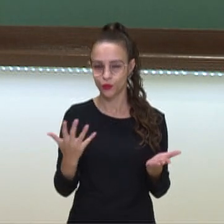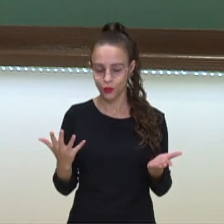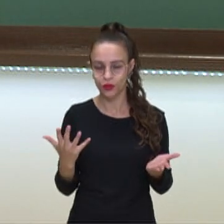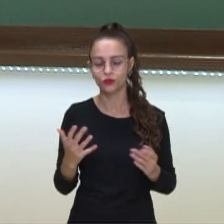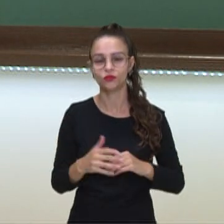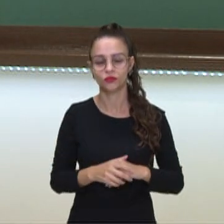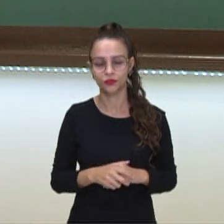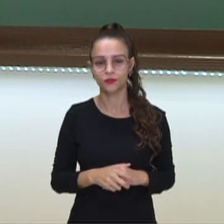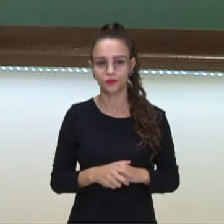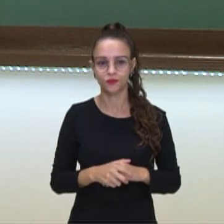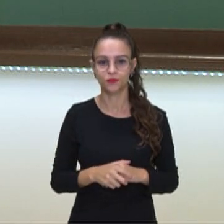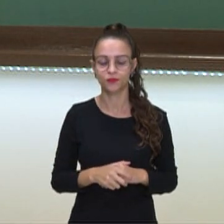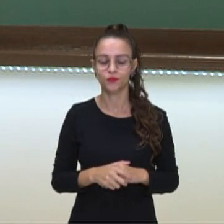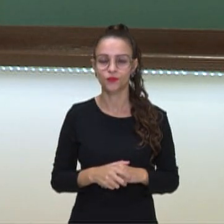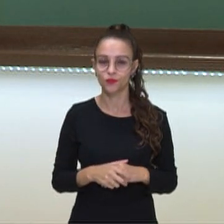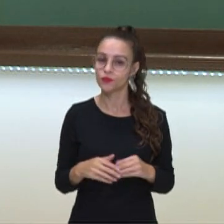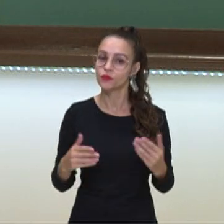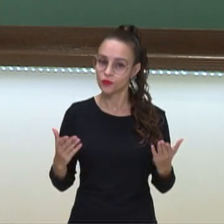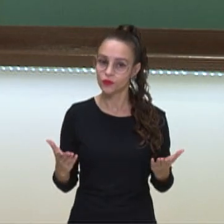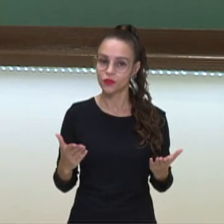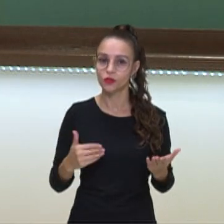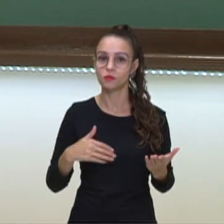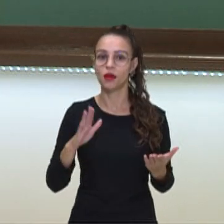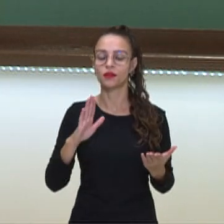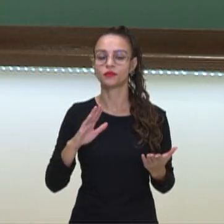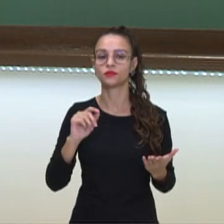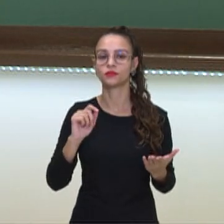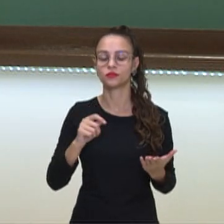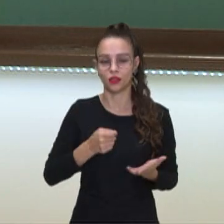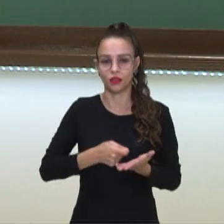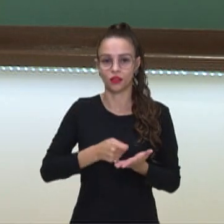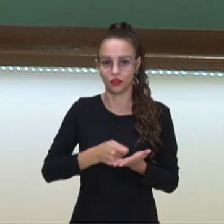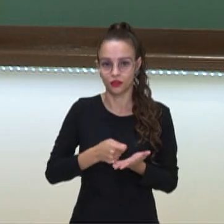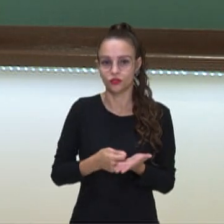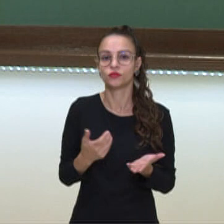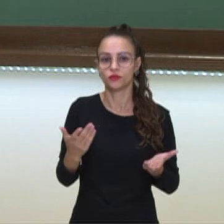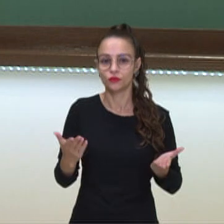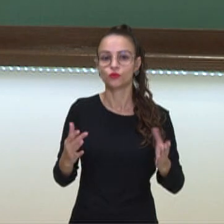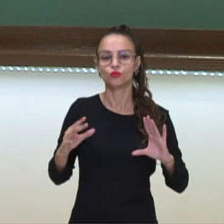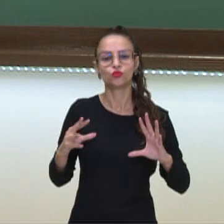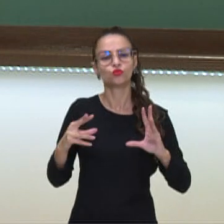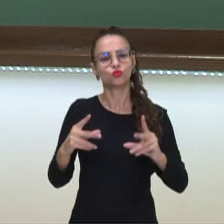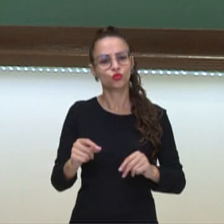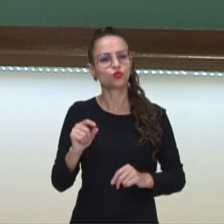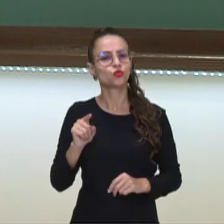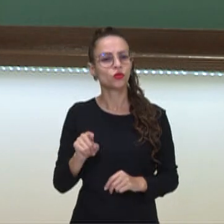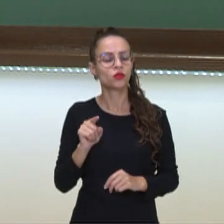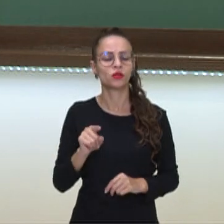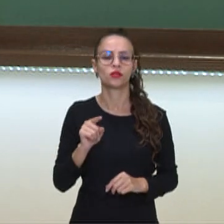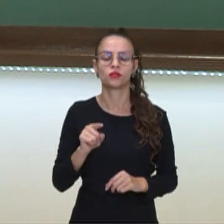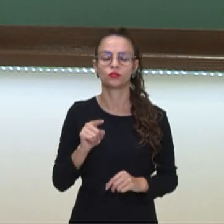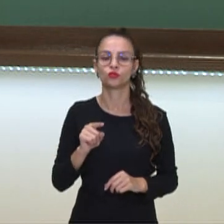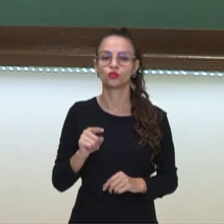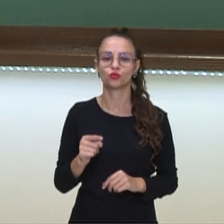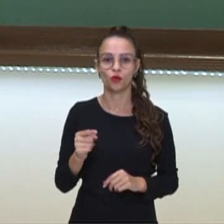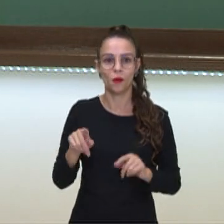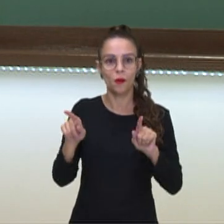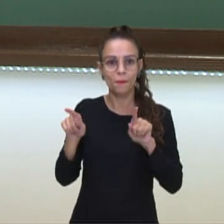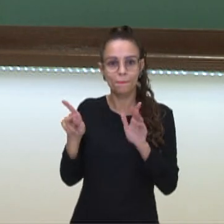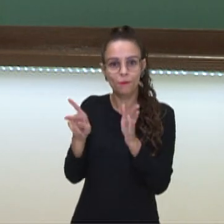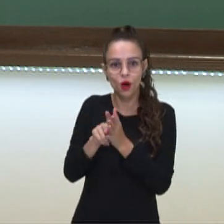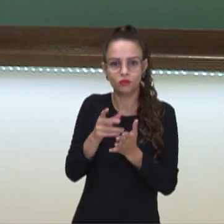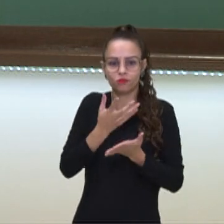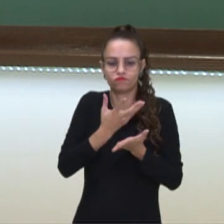naquele momento de maior pressão, né, de maior exigência. Então, todos esses dados de telemetria são